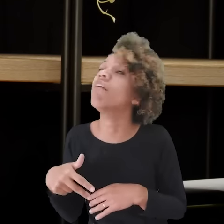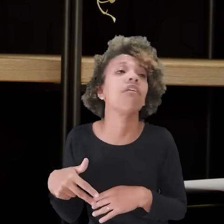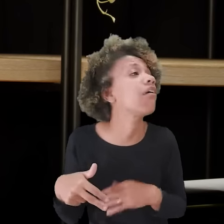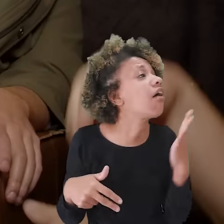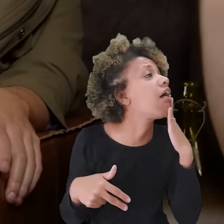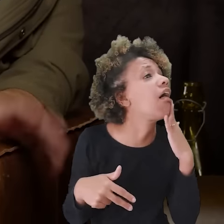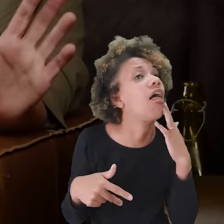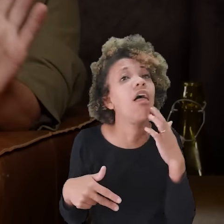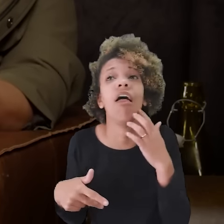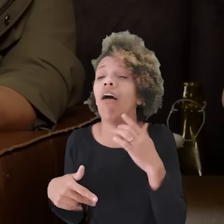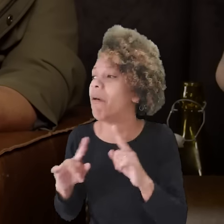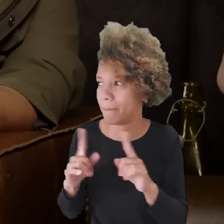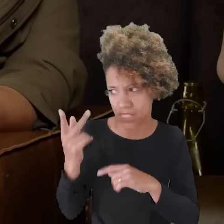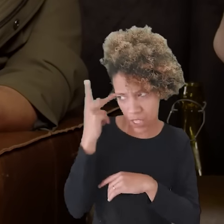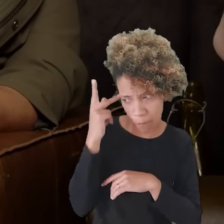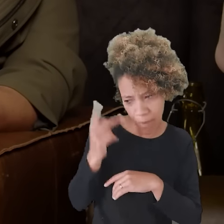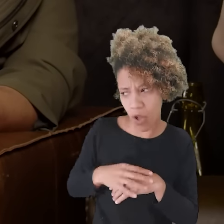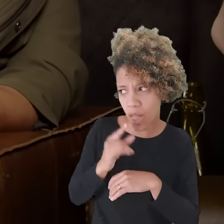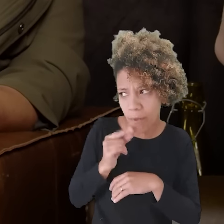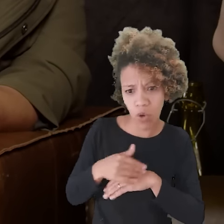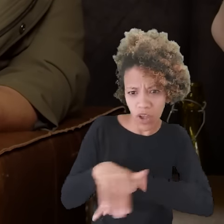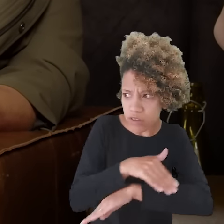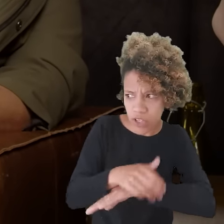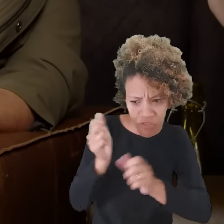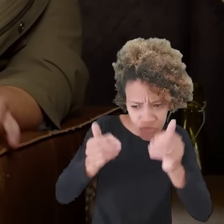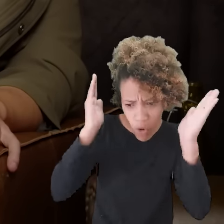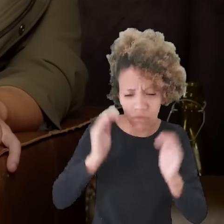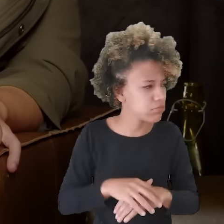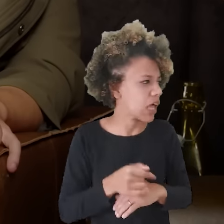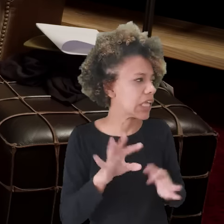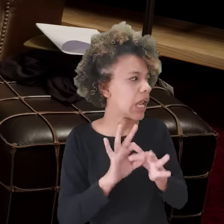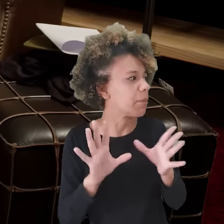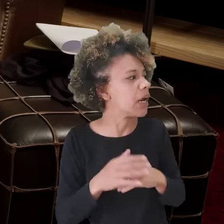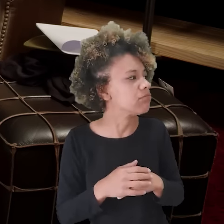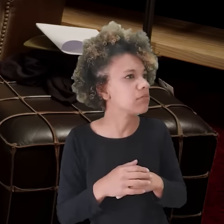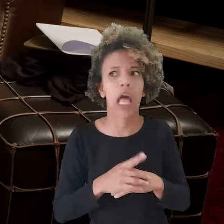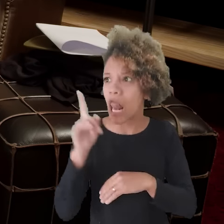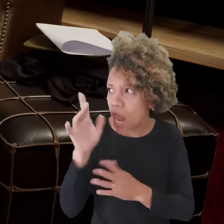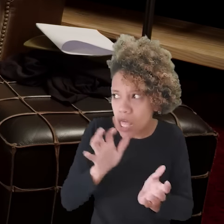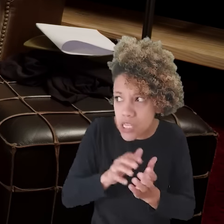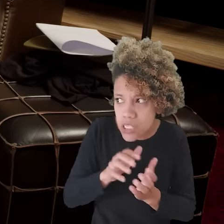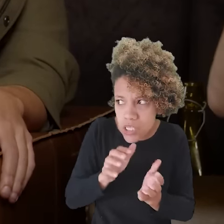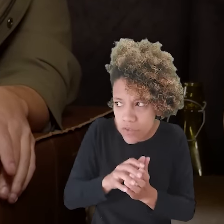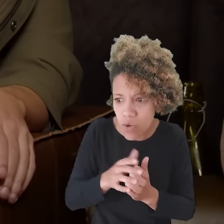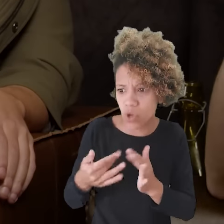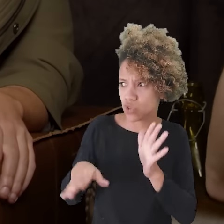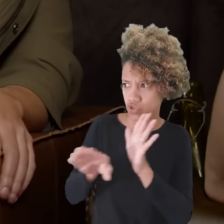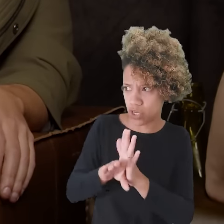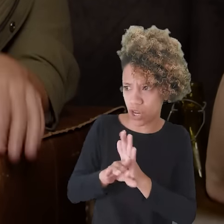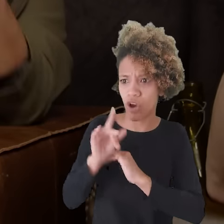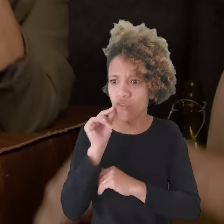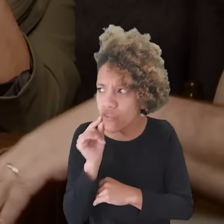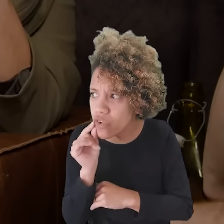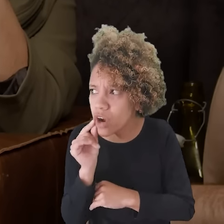mas em São Paulo alguma coisa fuma no meio da rua que cara lá no Recife lá no Recife quando